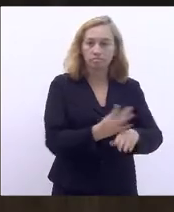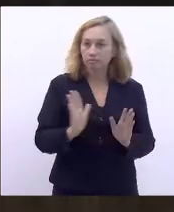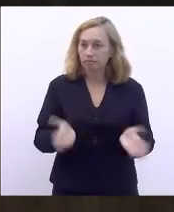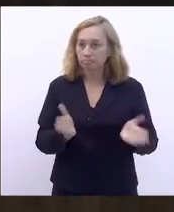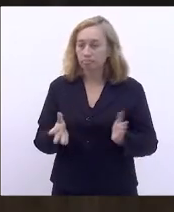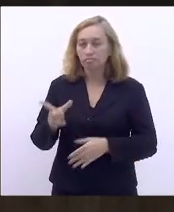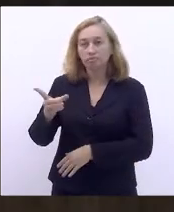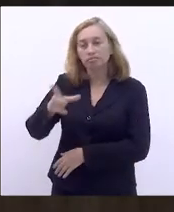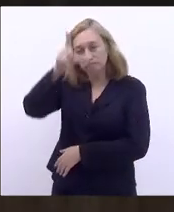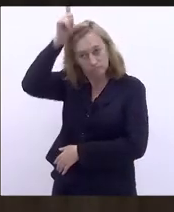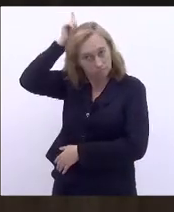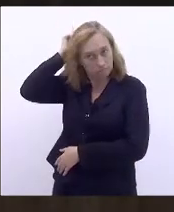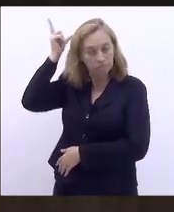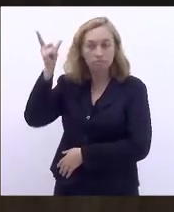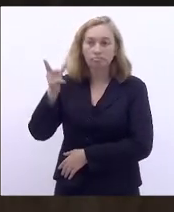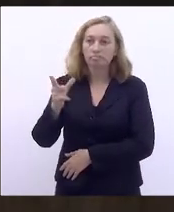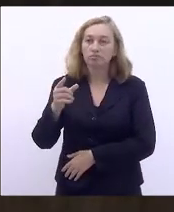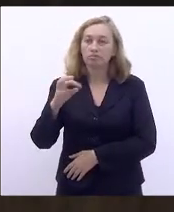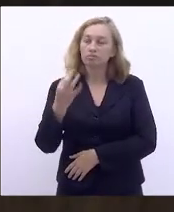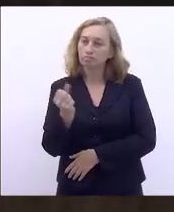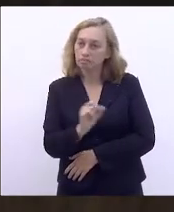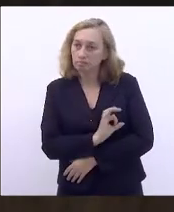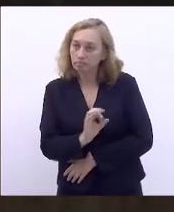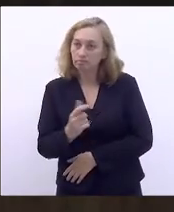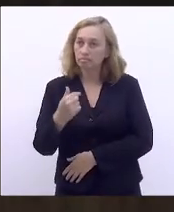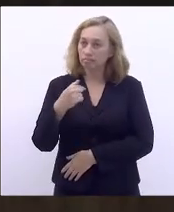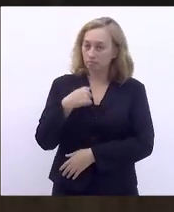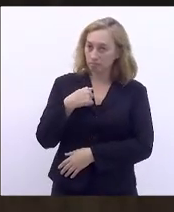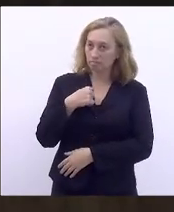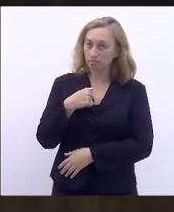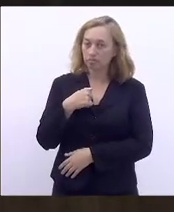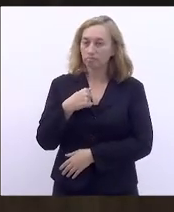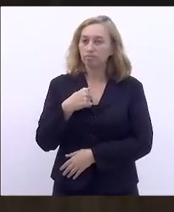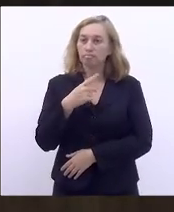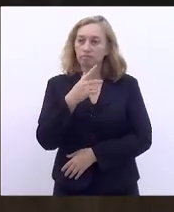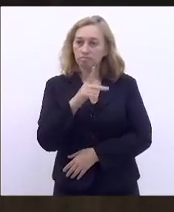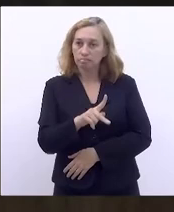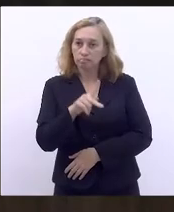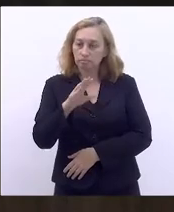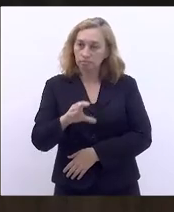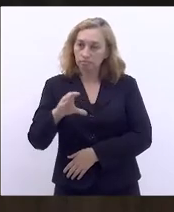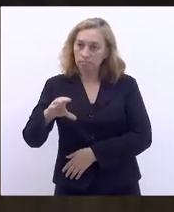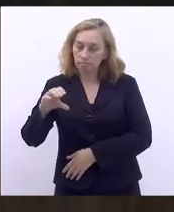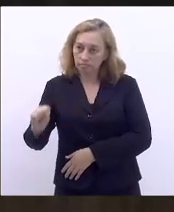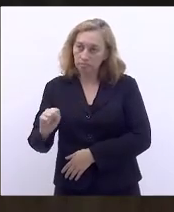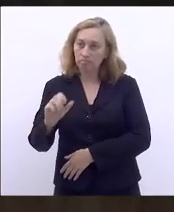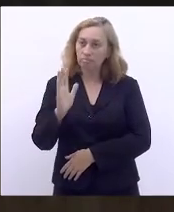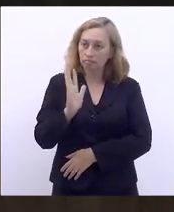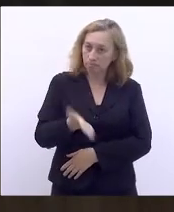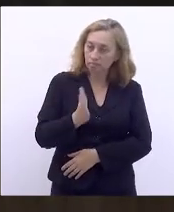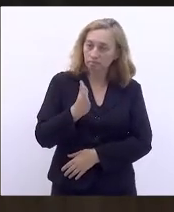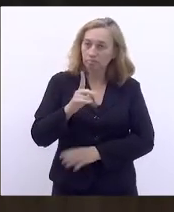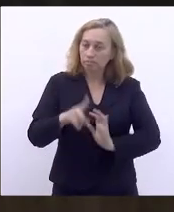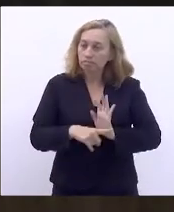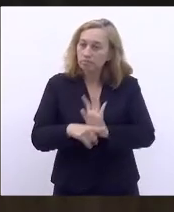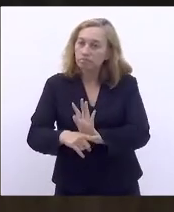eu, Leonel Brizola, que damos ao movimento PCSS já, ajuda também a reavivar